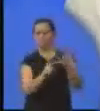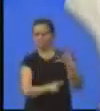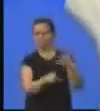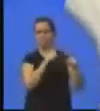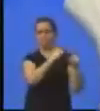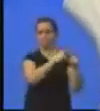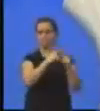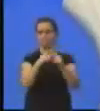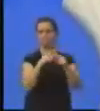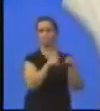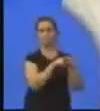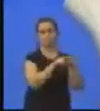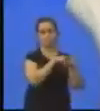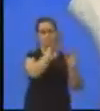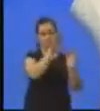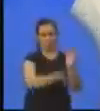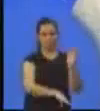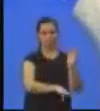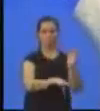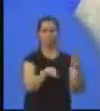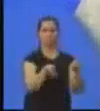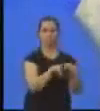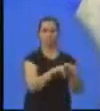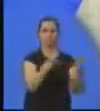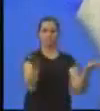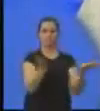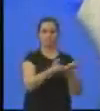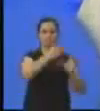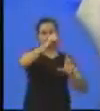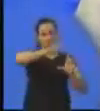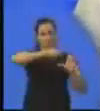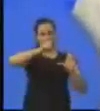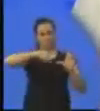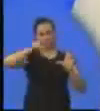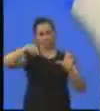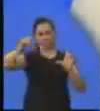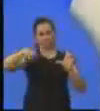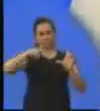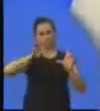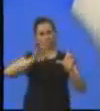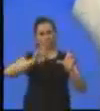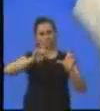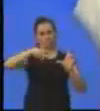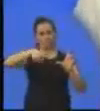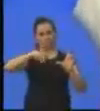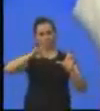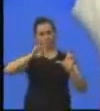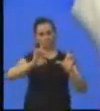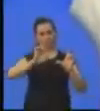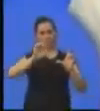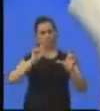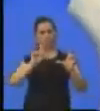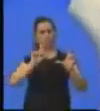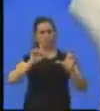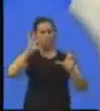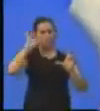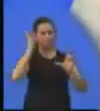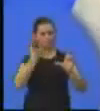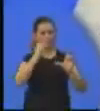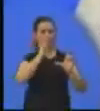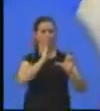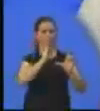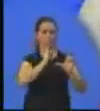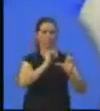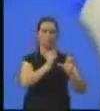evidente. Agora vamos ao gráfico da função tangente. O que acontece com o gráfico da função tangente? Eu